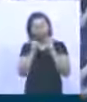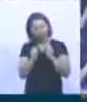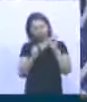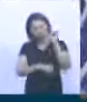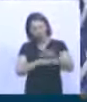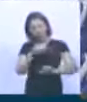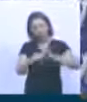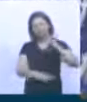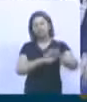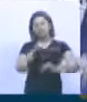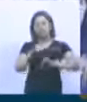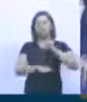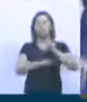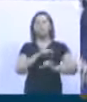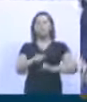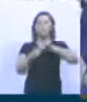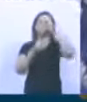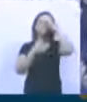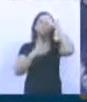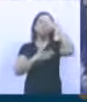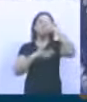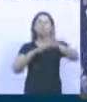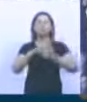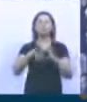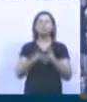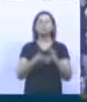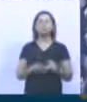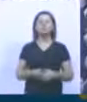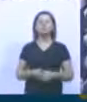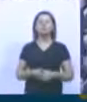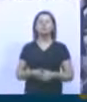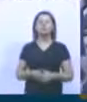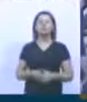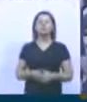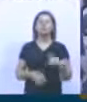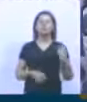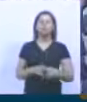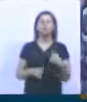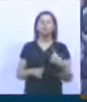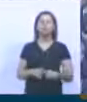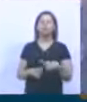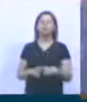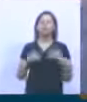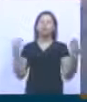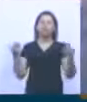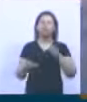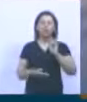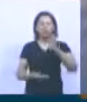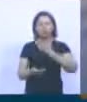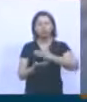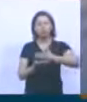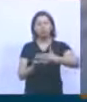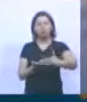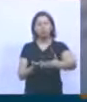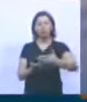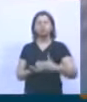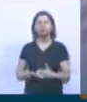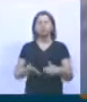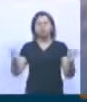transforma. E obrigado, Jesus, porque isto é só o início